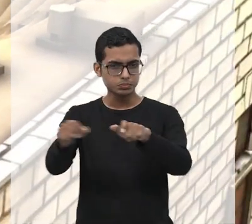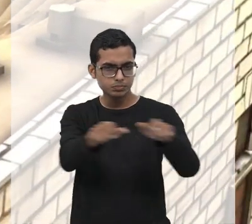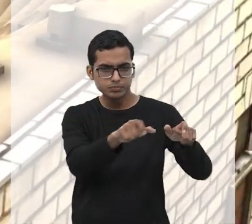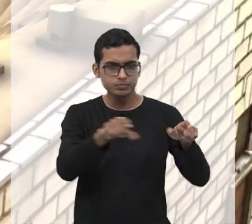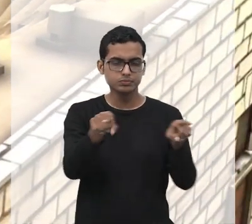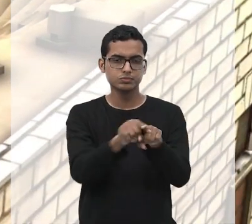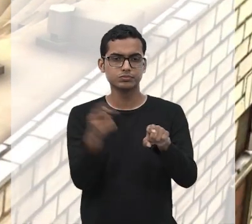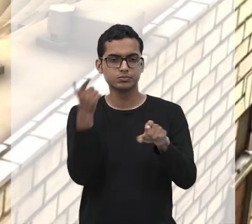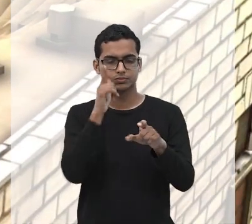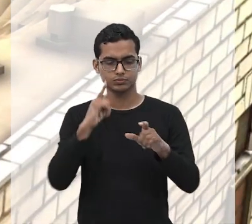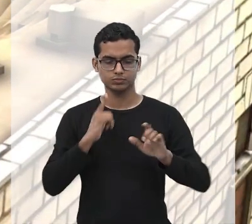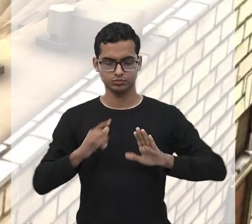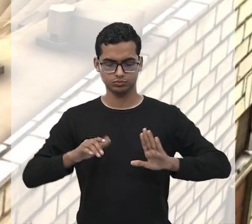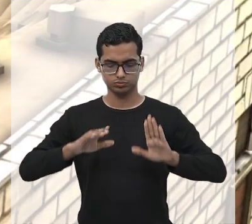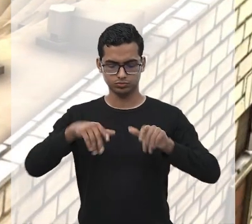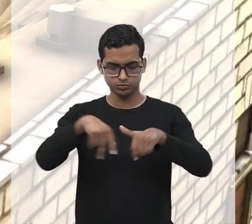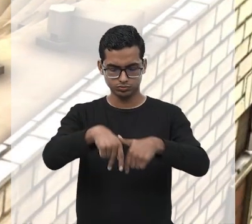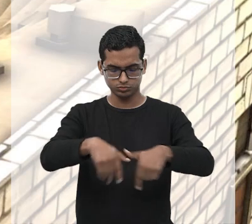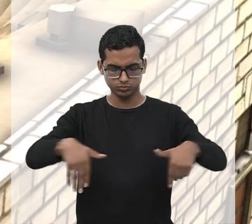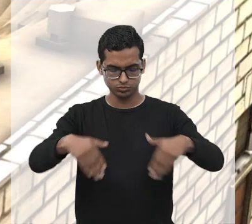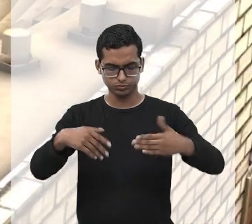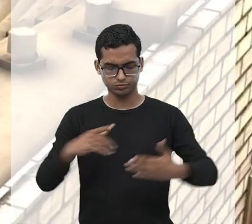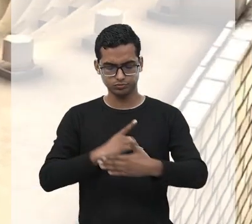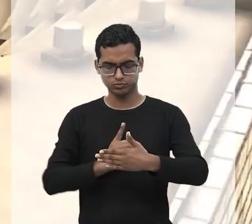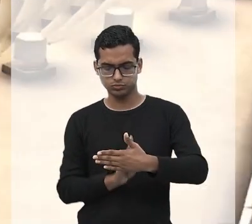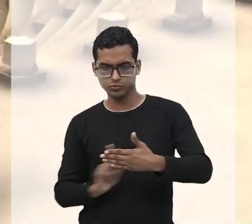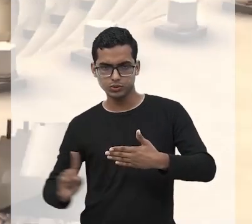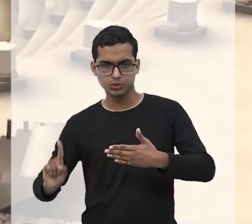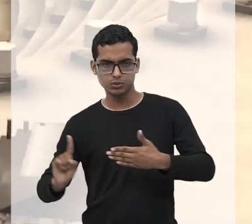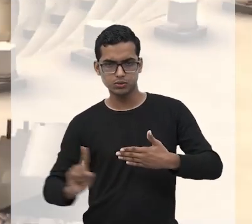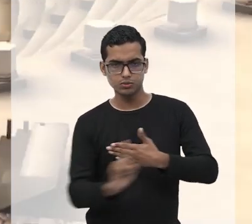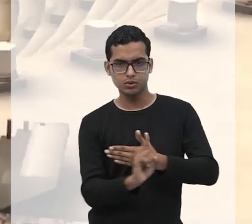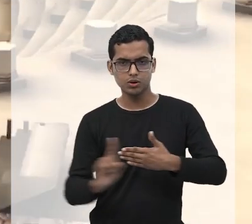as entradas e saídas, que é muito comum hoje